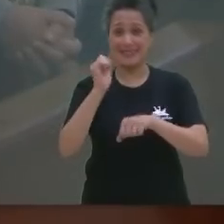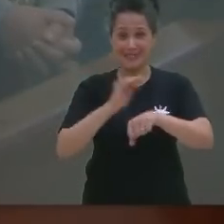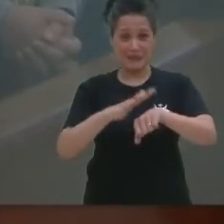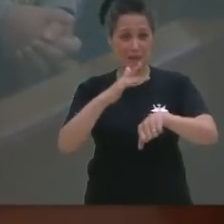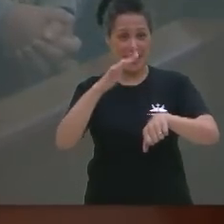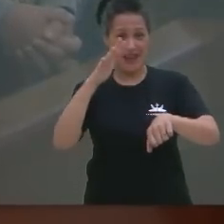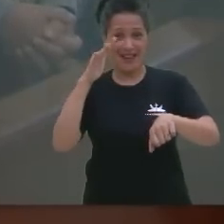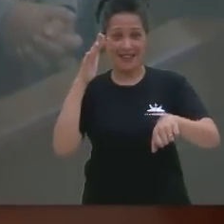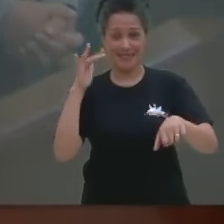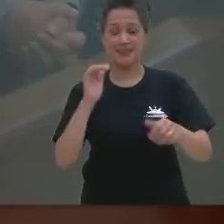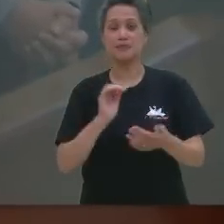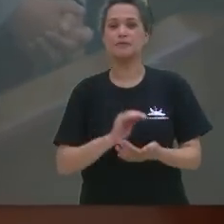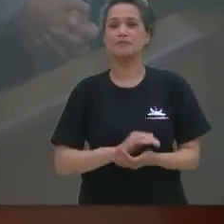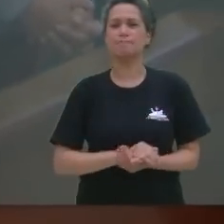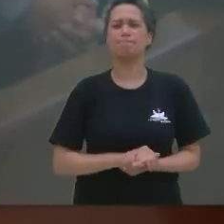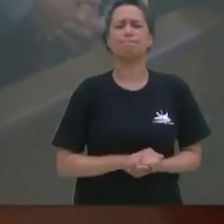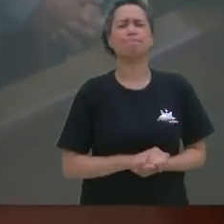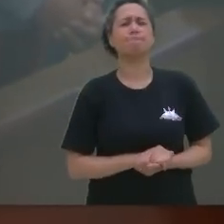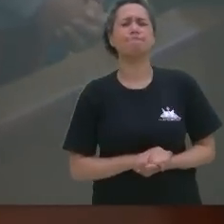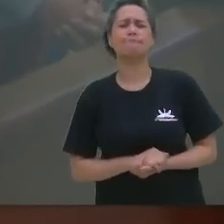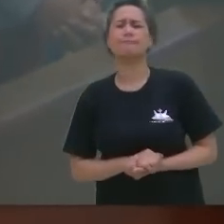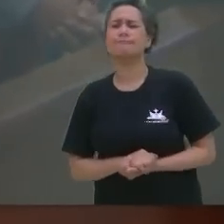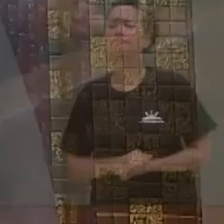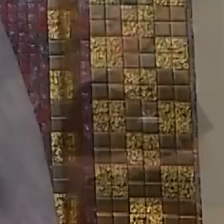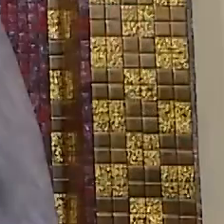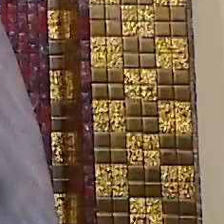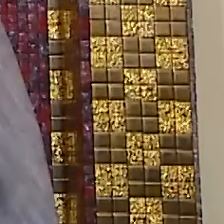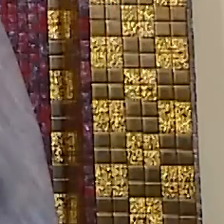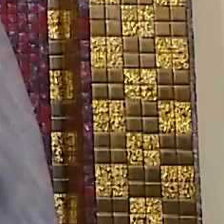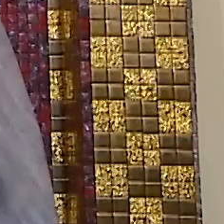Eu vim aqui, Senhor,